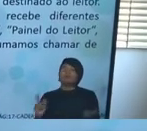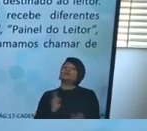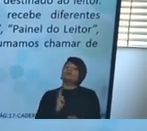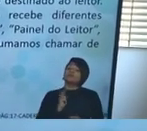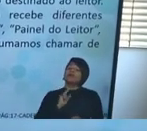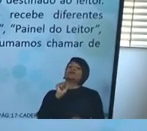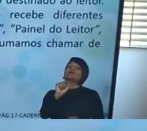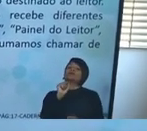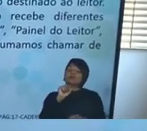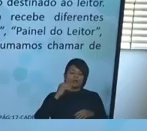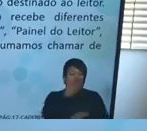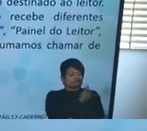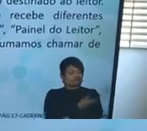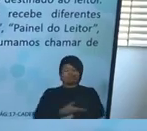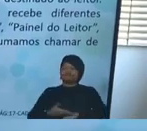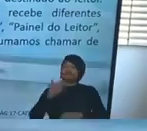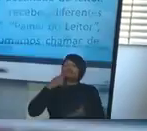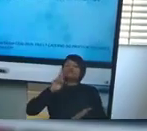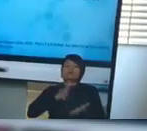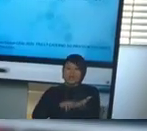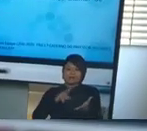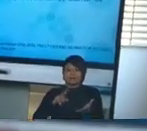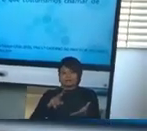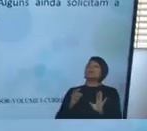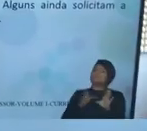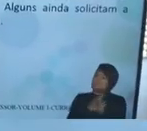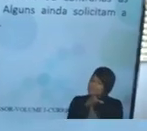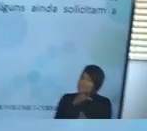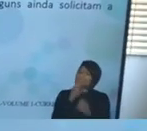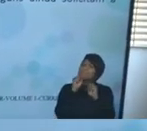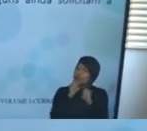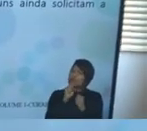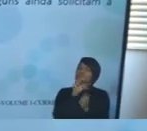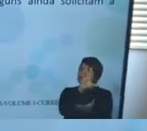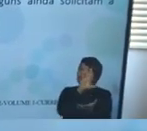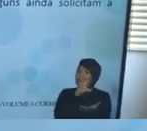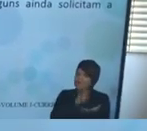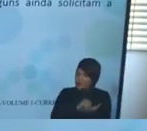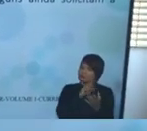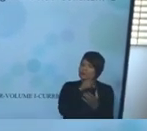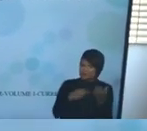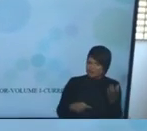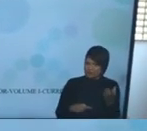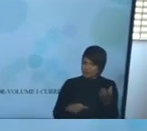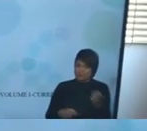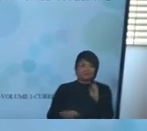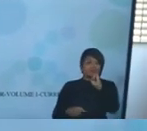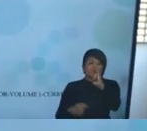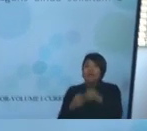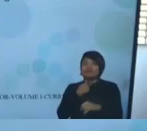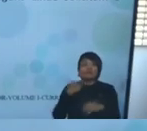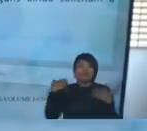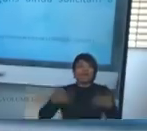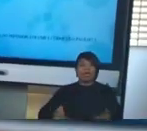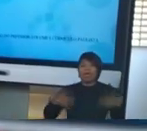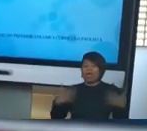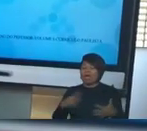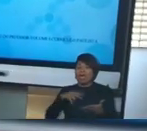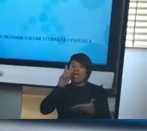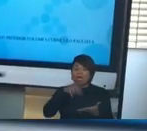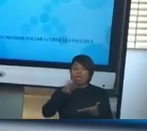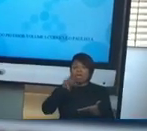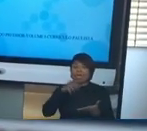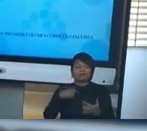de cartas do leitor. Não é legal copiá-la no caderno. Caso não dê tempo de copiar, não